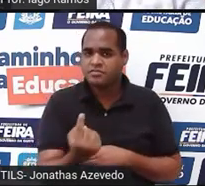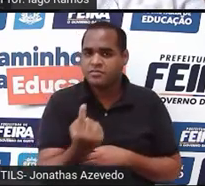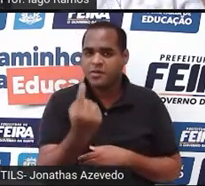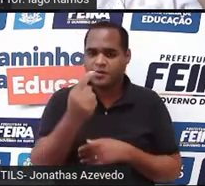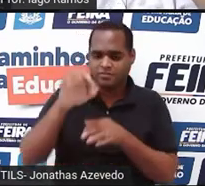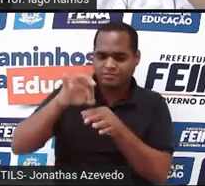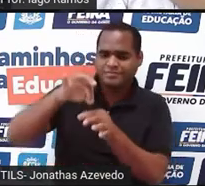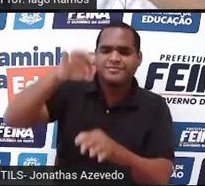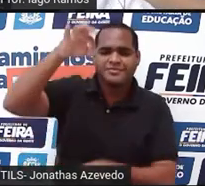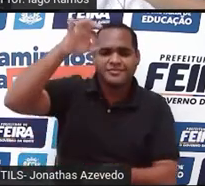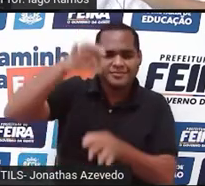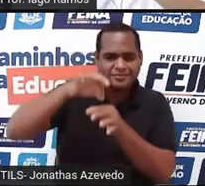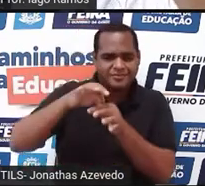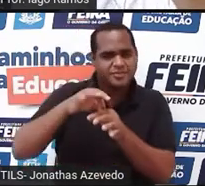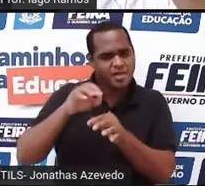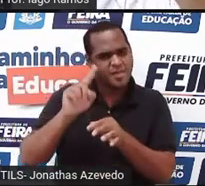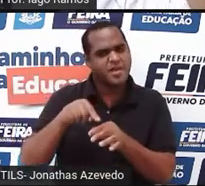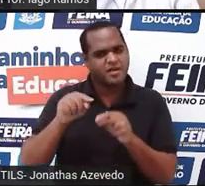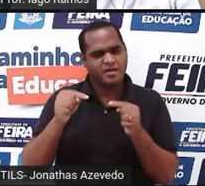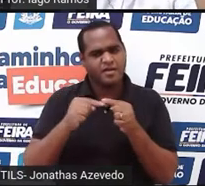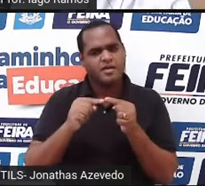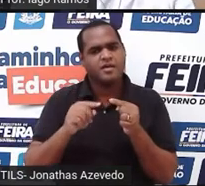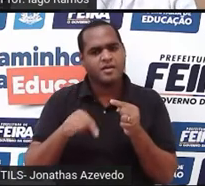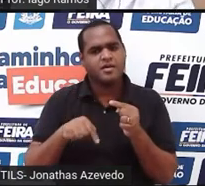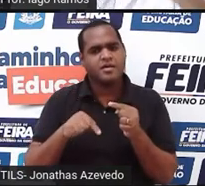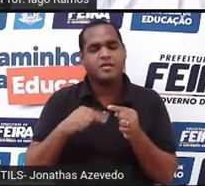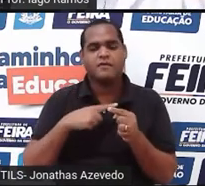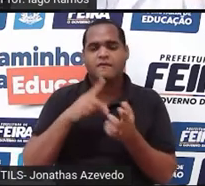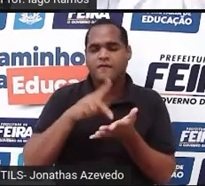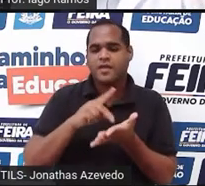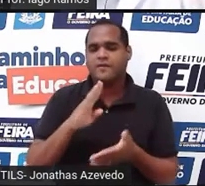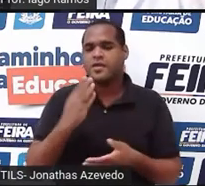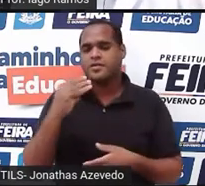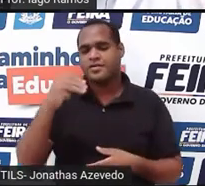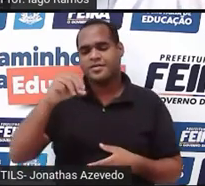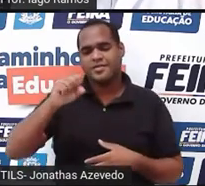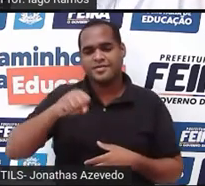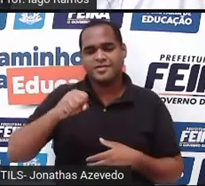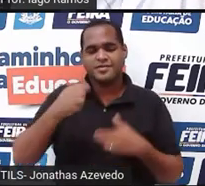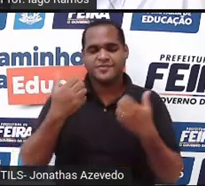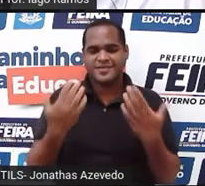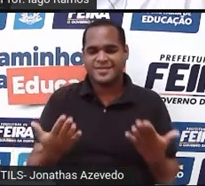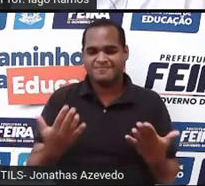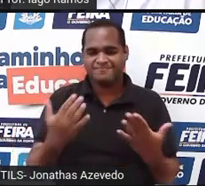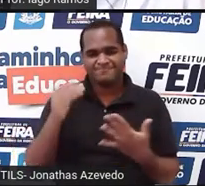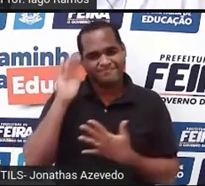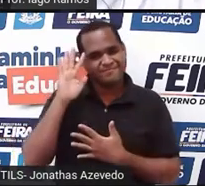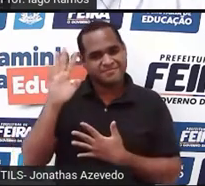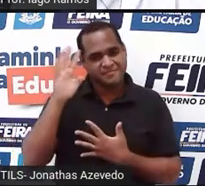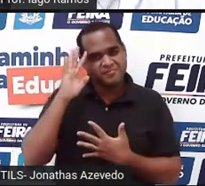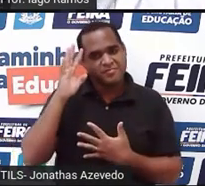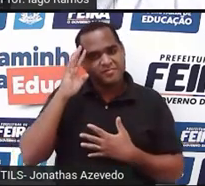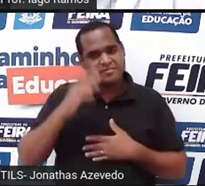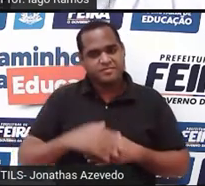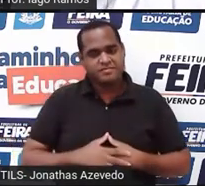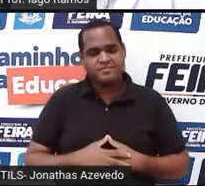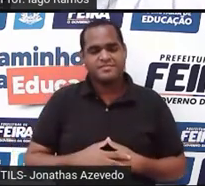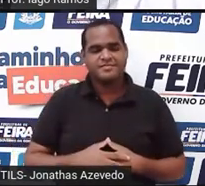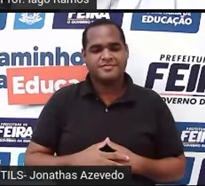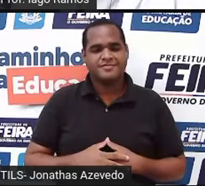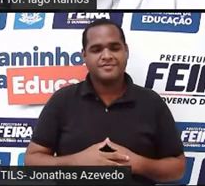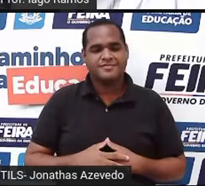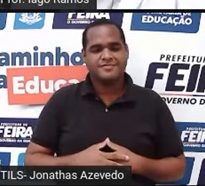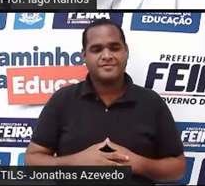é uma grandeza verdadeiro ou falso 30 segundos tá com você pensa um pouquinho aí